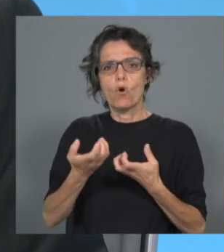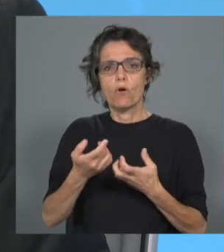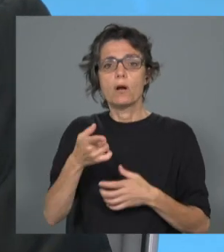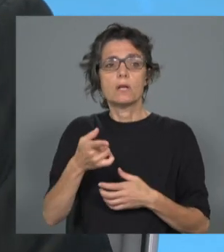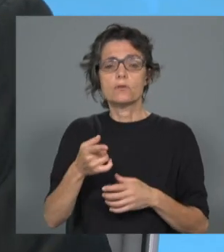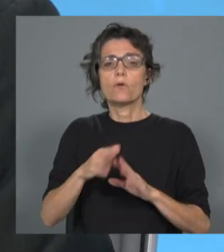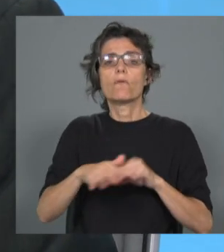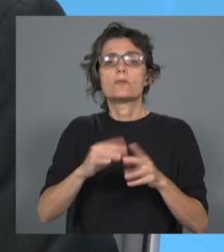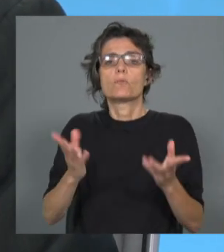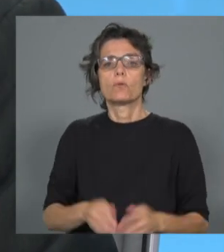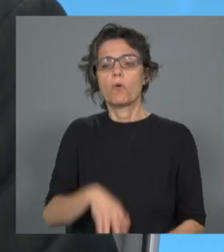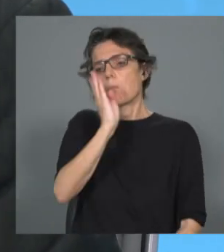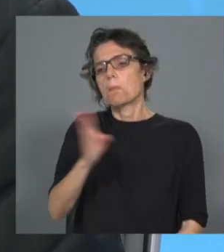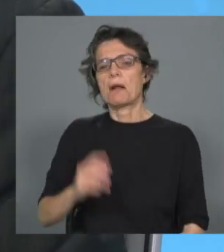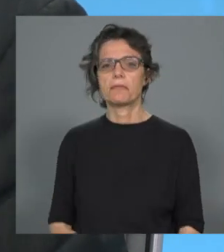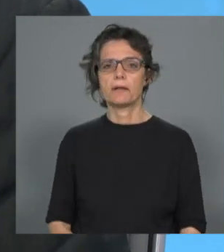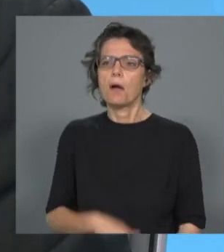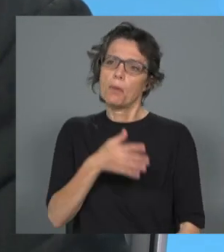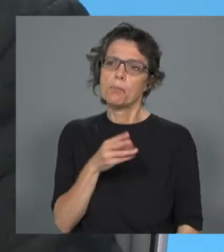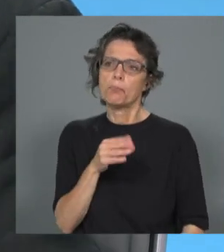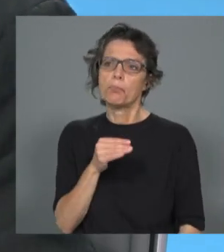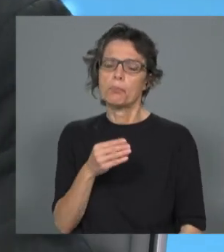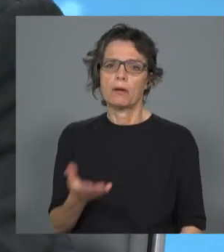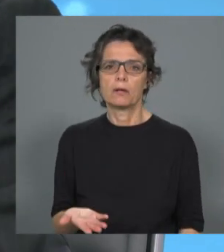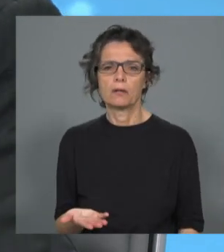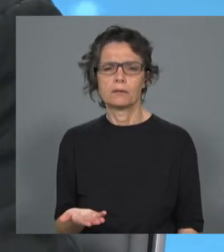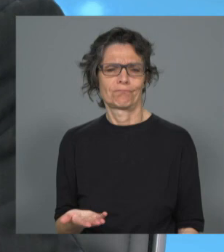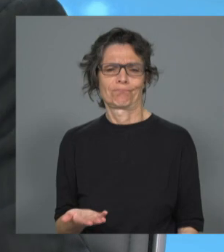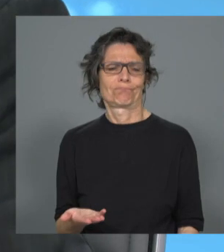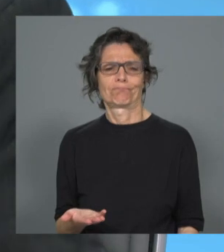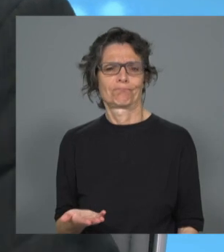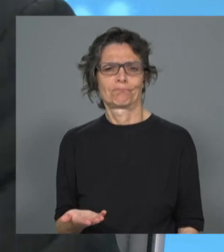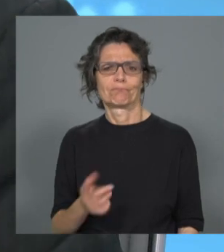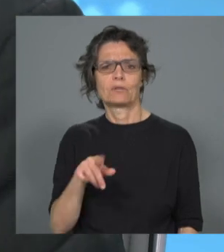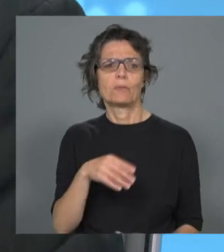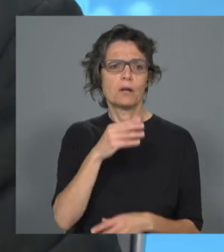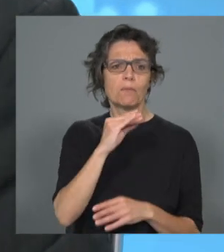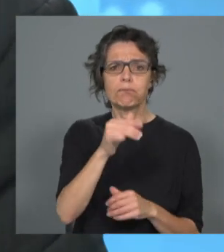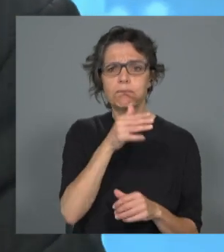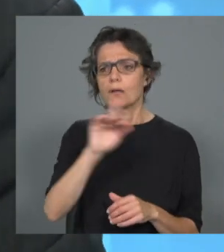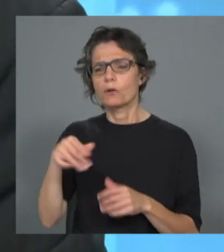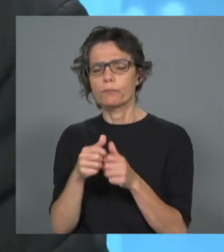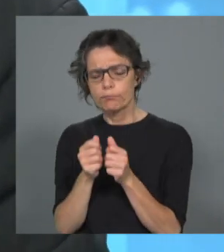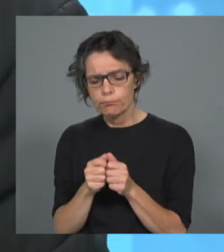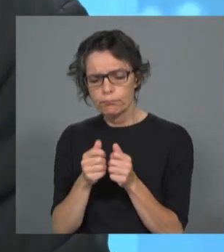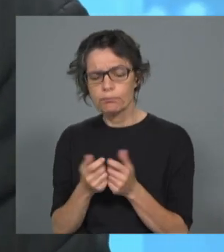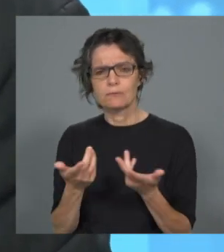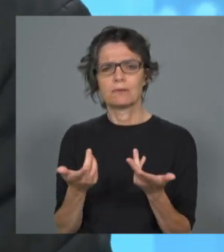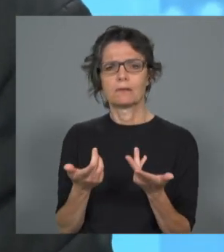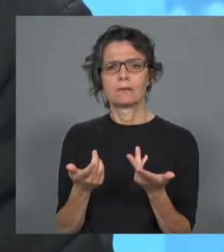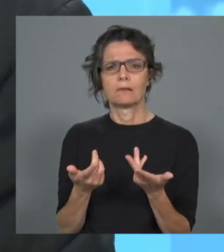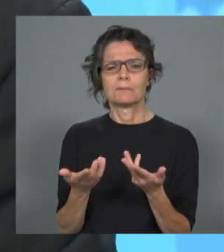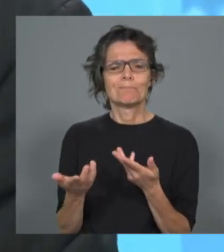rotina, e mal se disse uma palavra, reza-se a